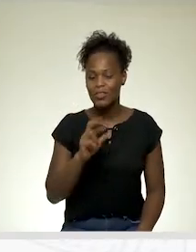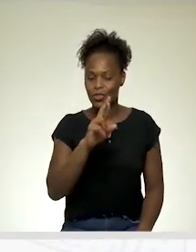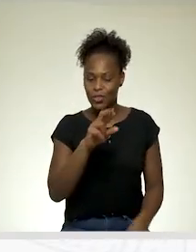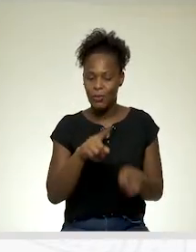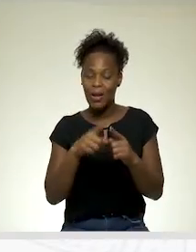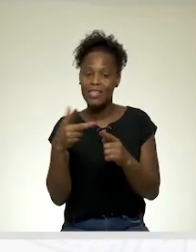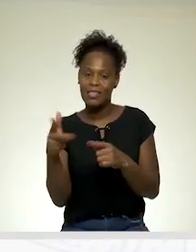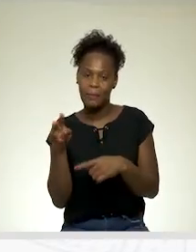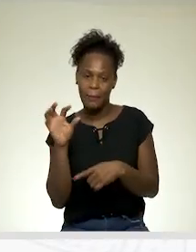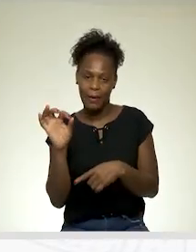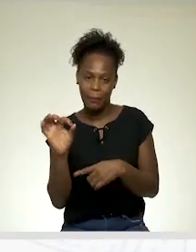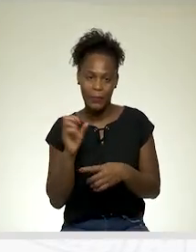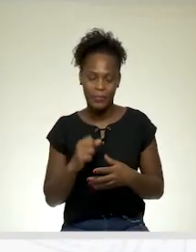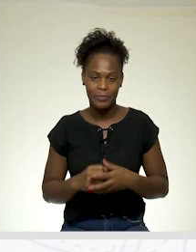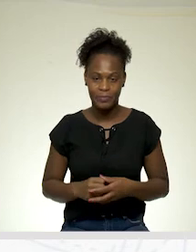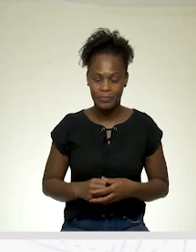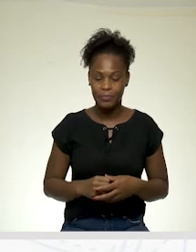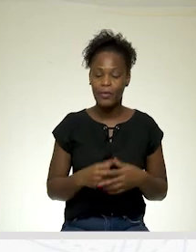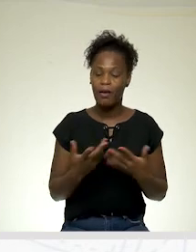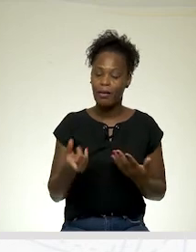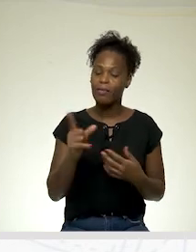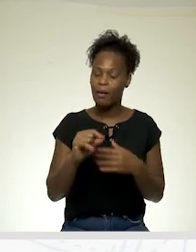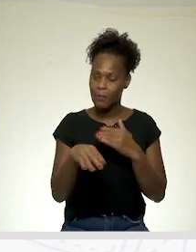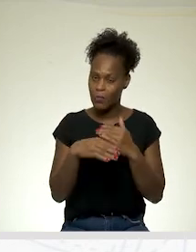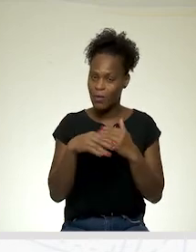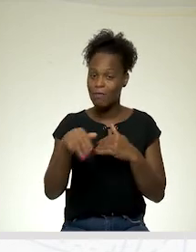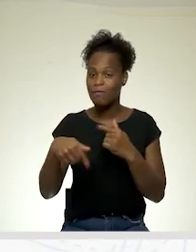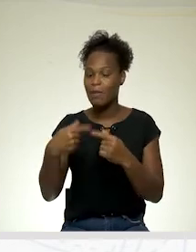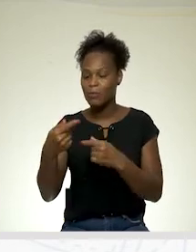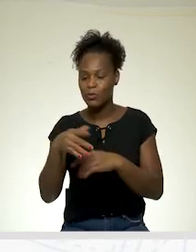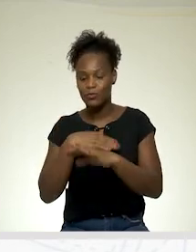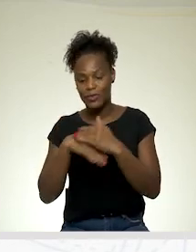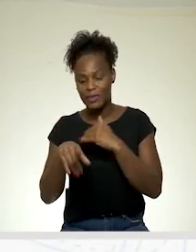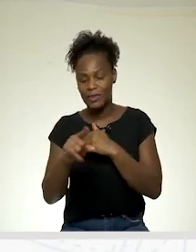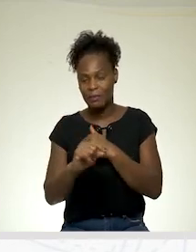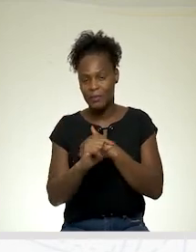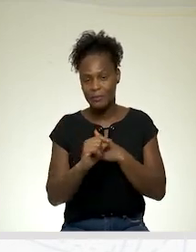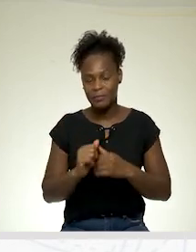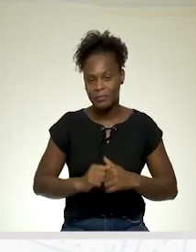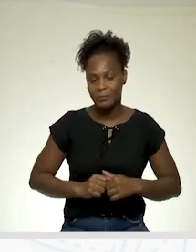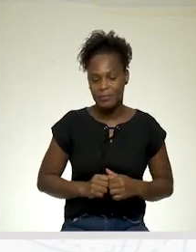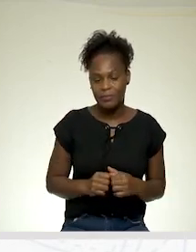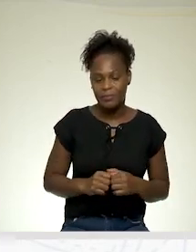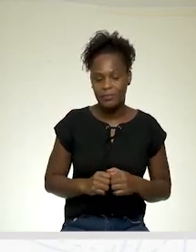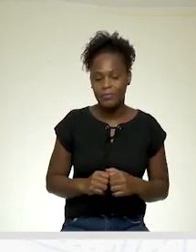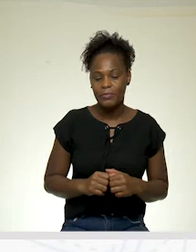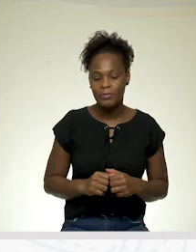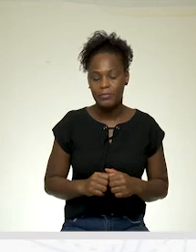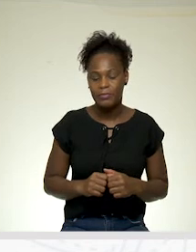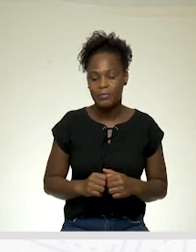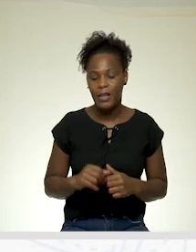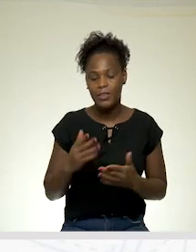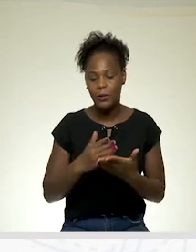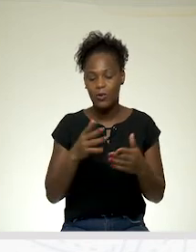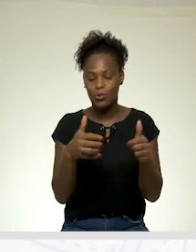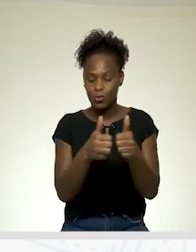x é igual a 100. De igual modo, vamos fazer o exercício a linha F.